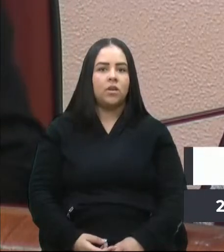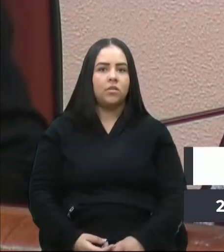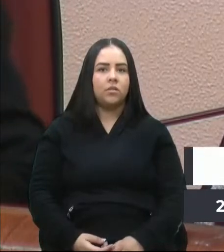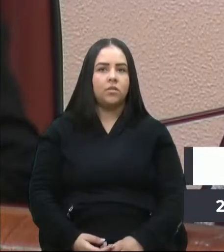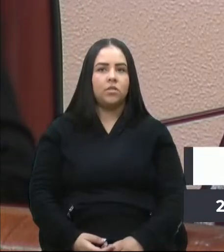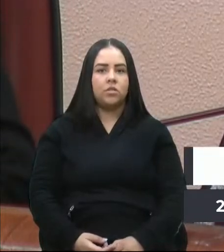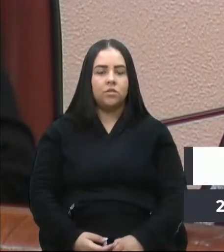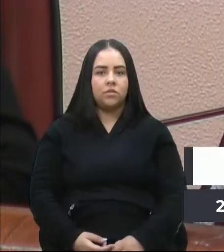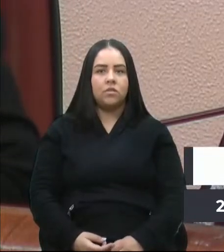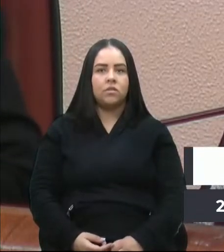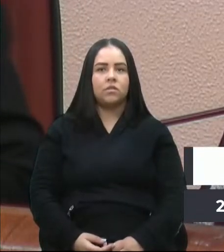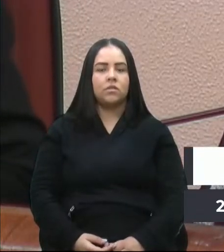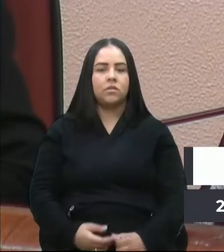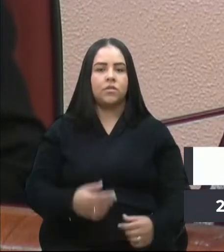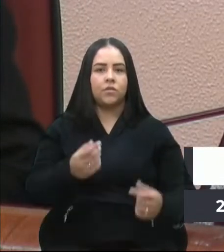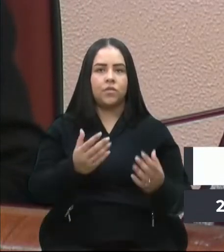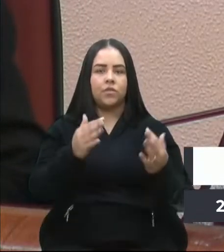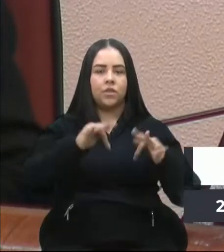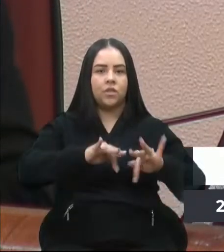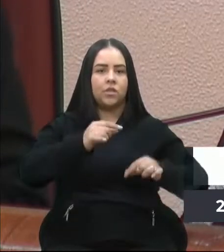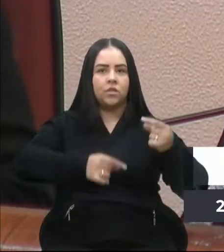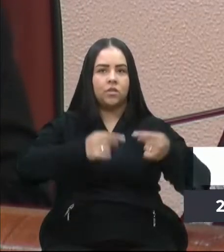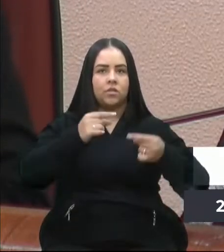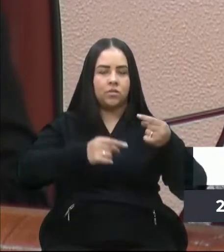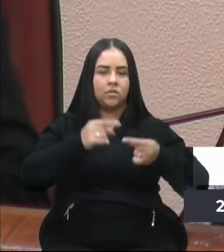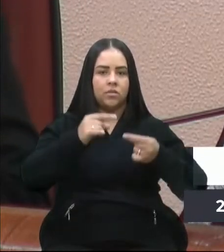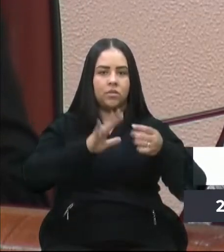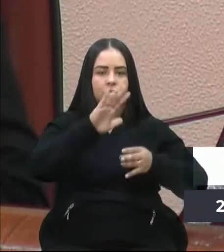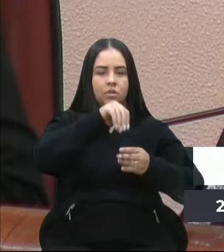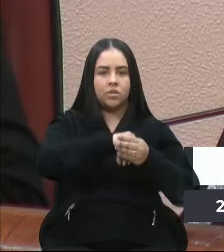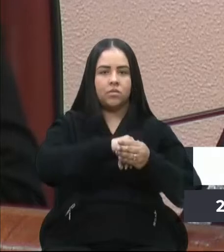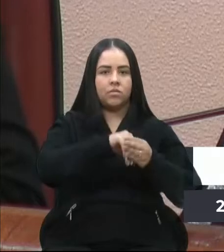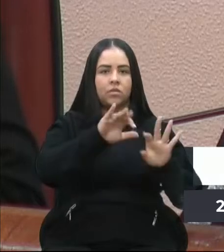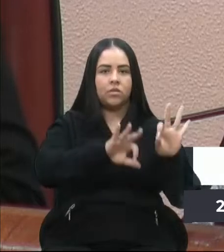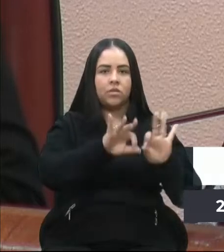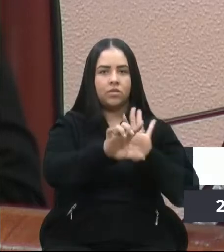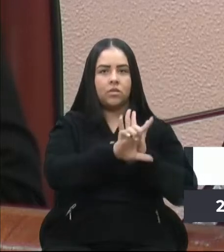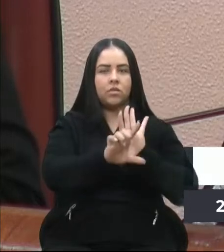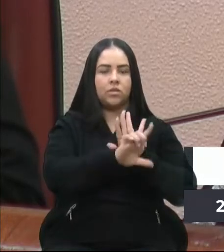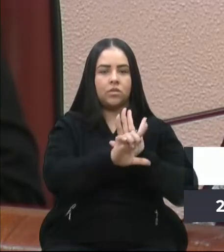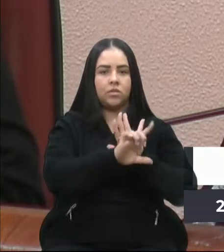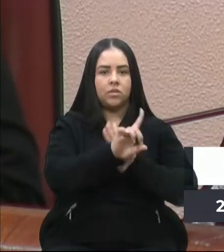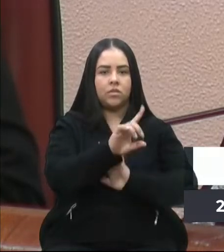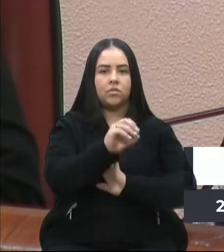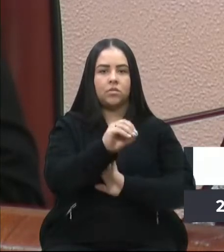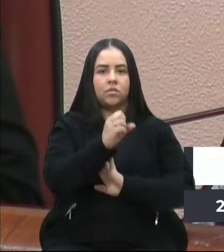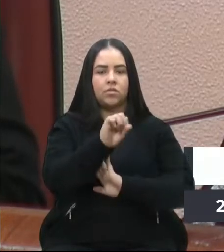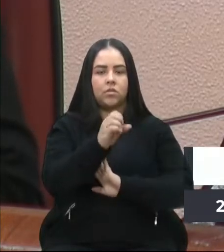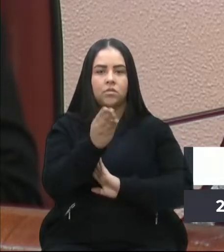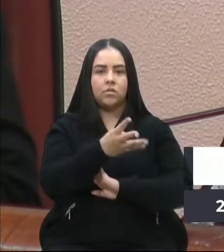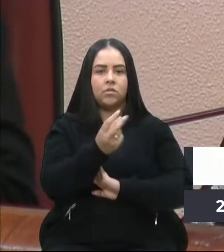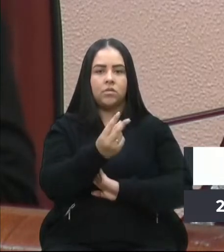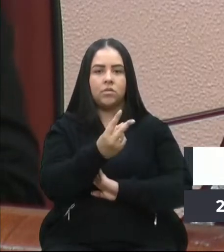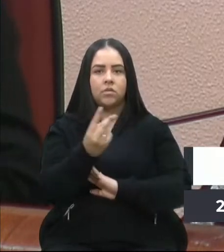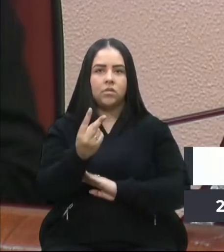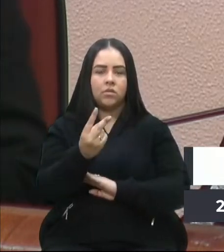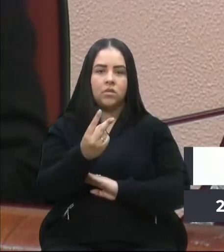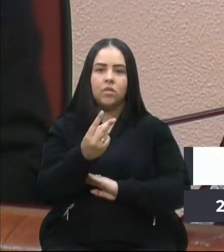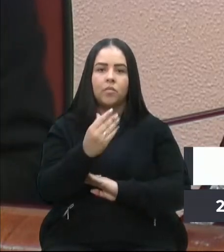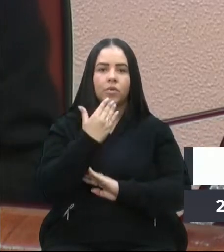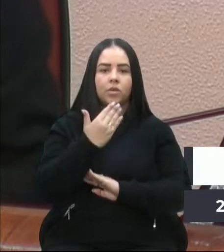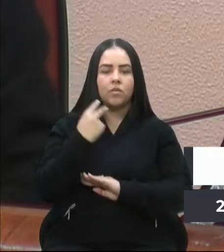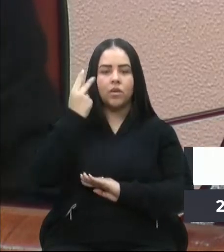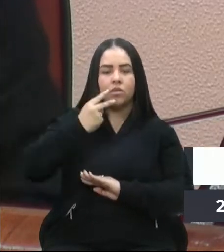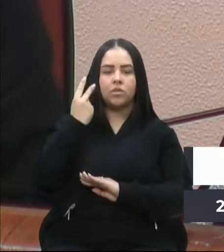Encerrada a discussão, em votação o projeto de lei número 108 de 2022. Solicito aos vereadores e vereadores que registrem seus